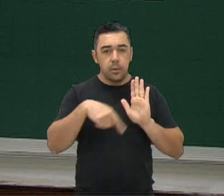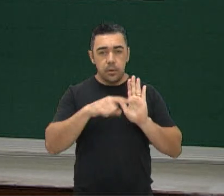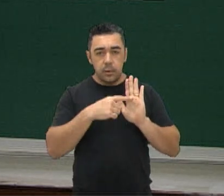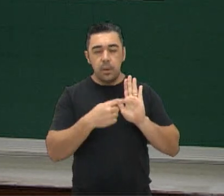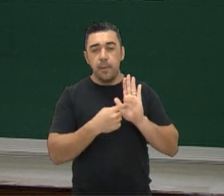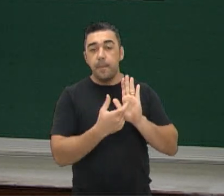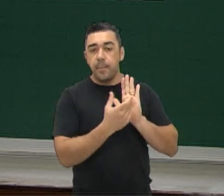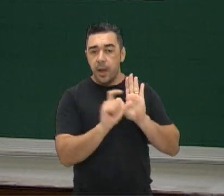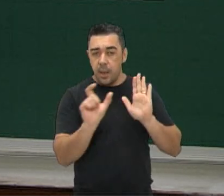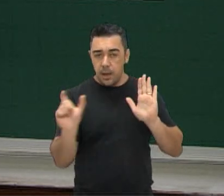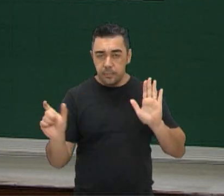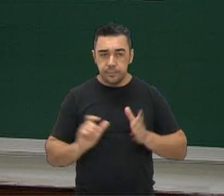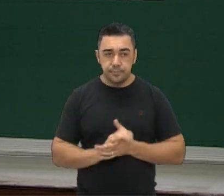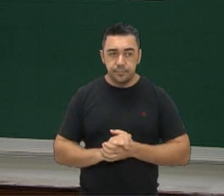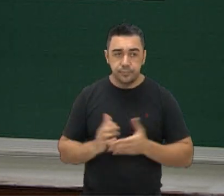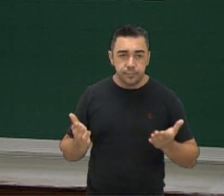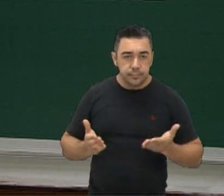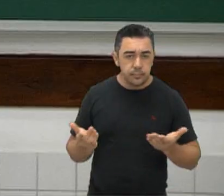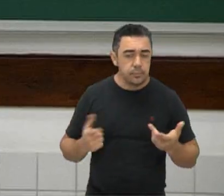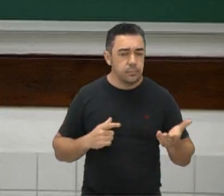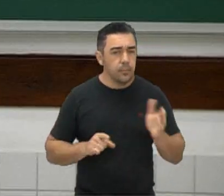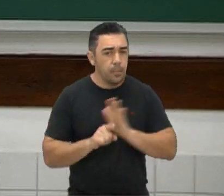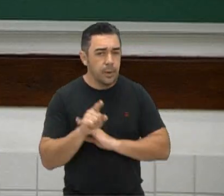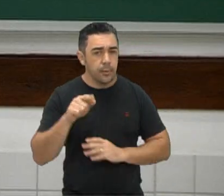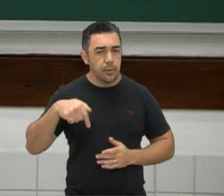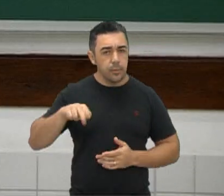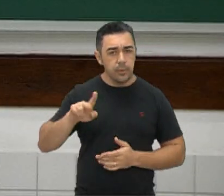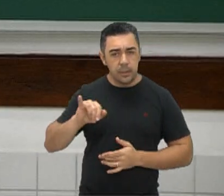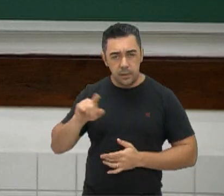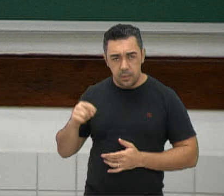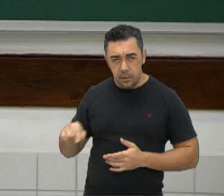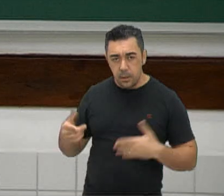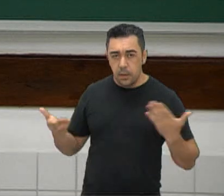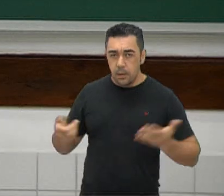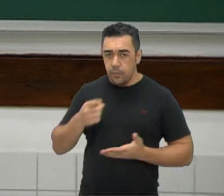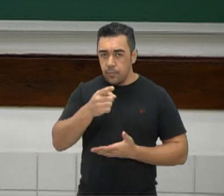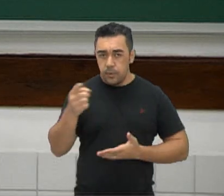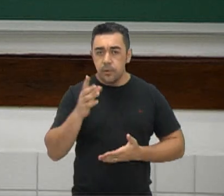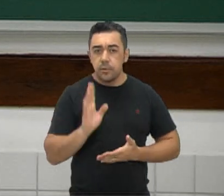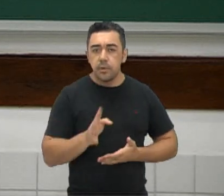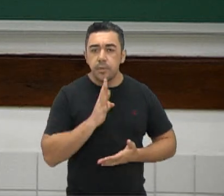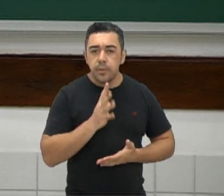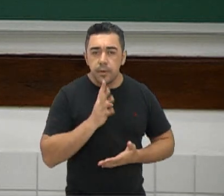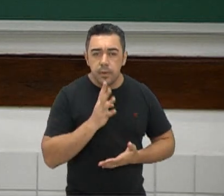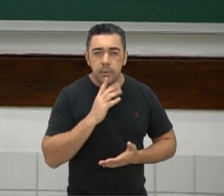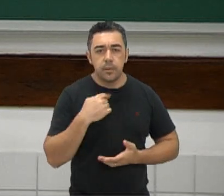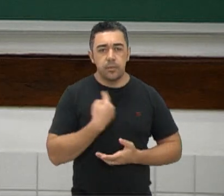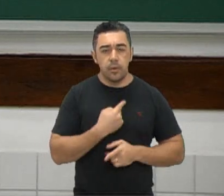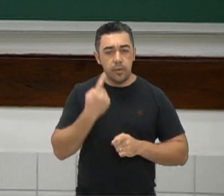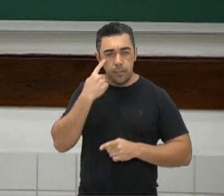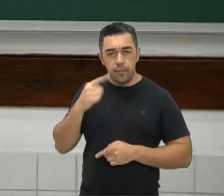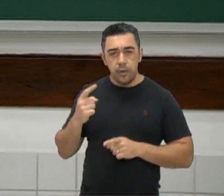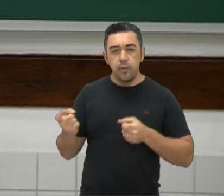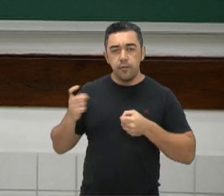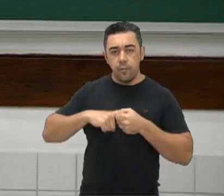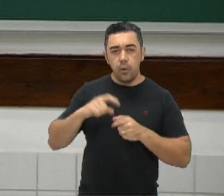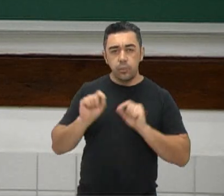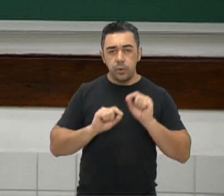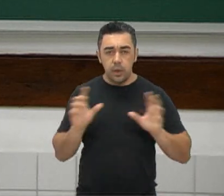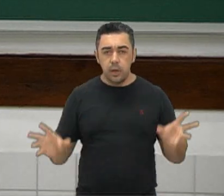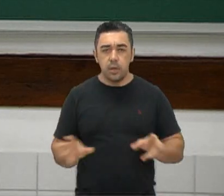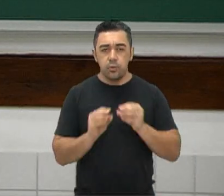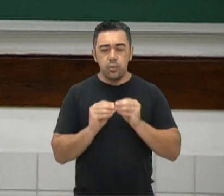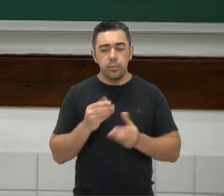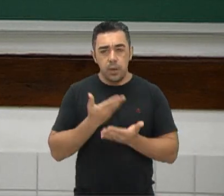as palavras. A ver, então, vamos a nosso quiz, aquele que vocês já conhecem, que a gente retoma todos os conteúdos da